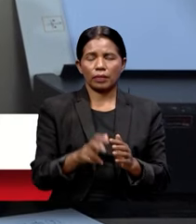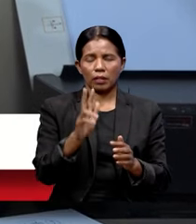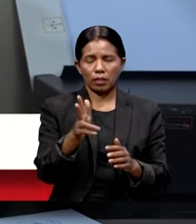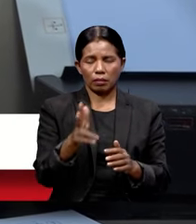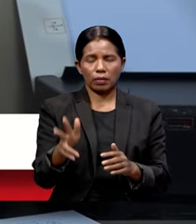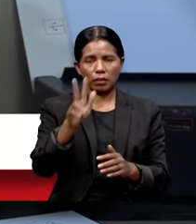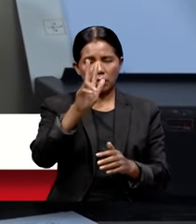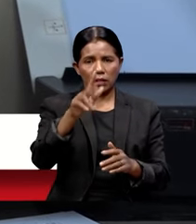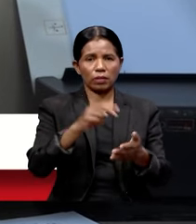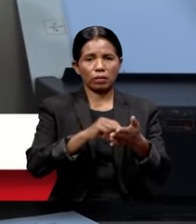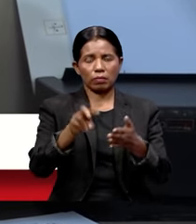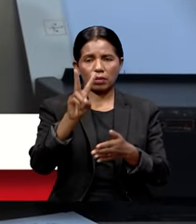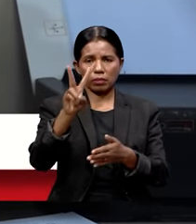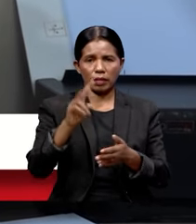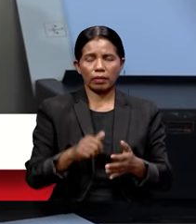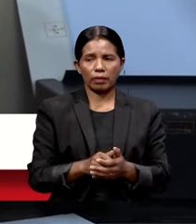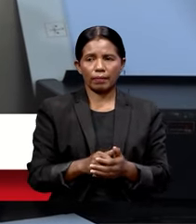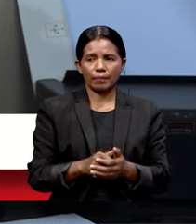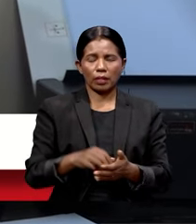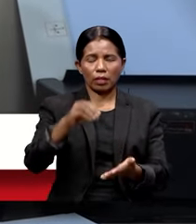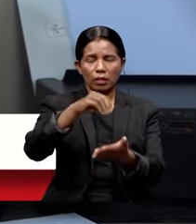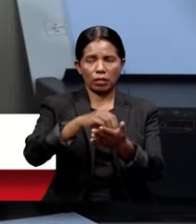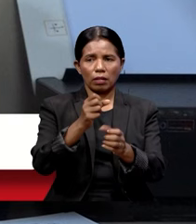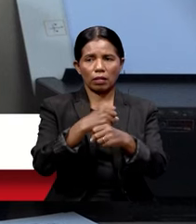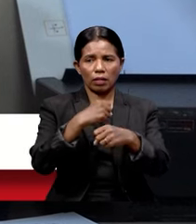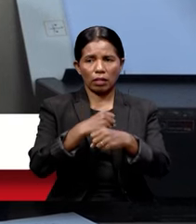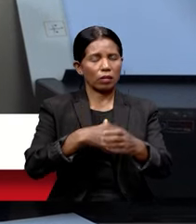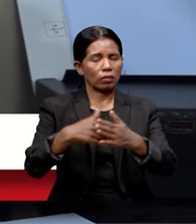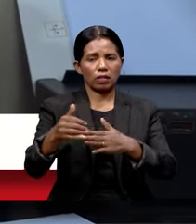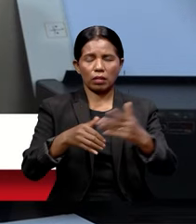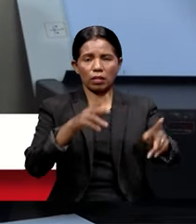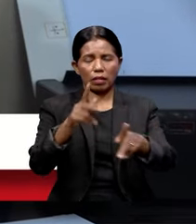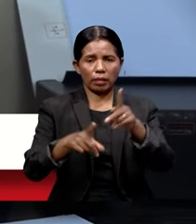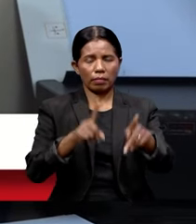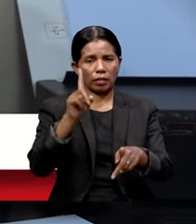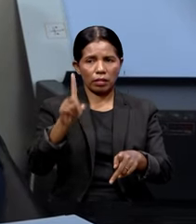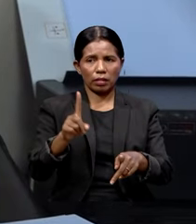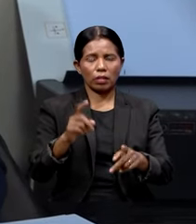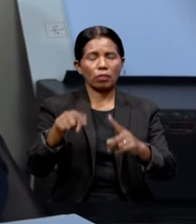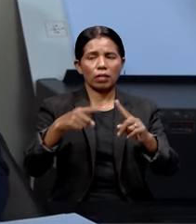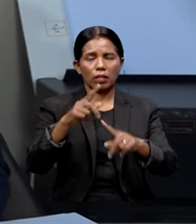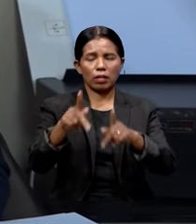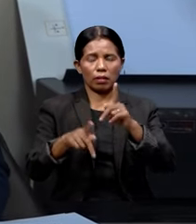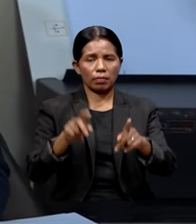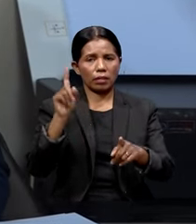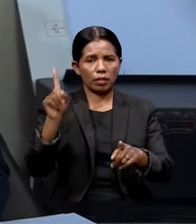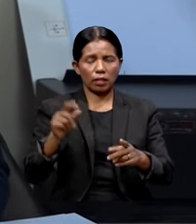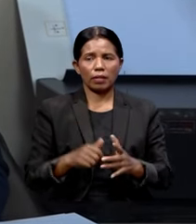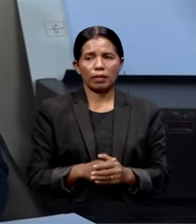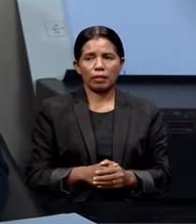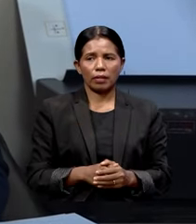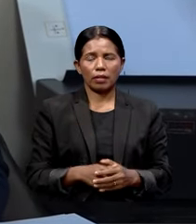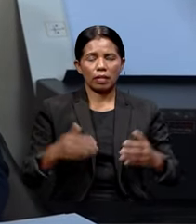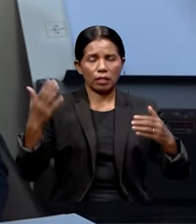33, número 2, proibido a extradição para qualquer cidadão, banheiro cidadão refere, e